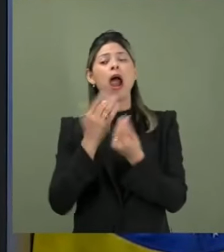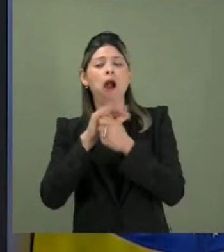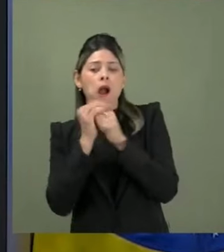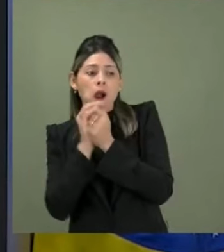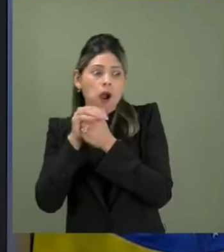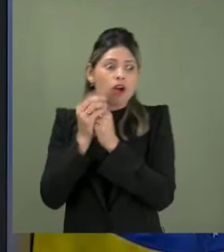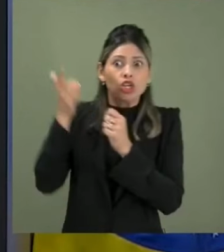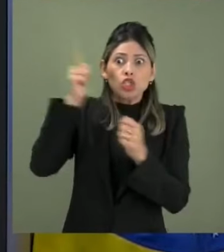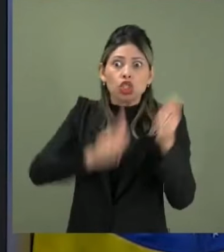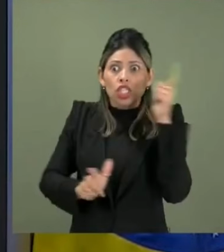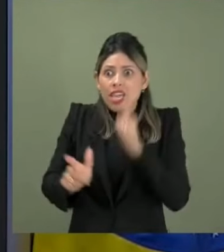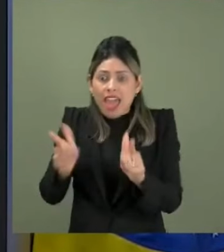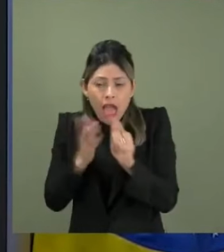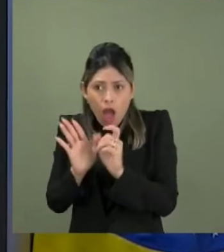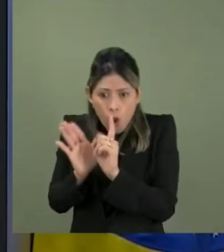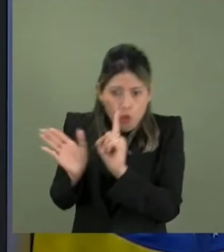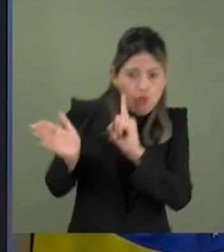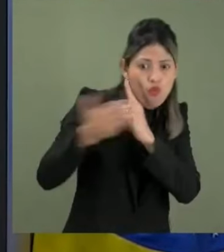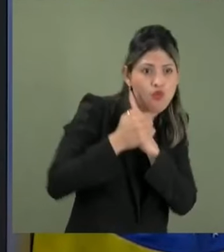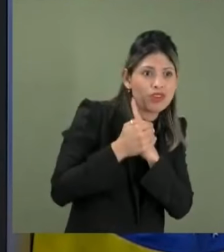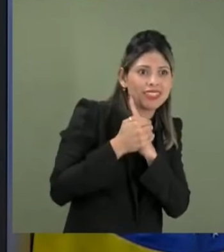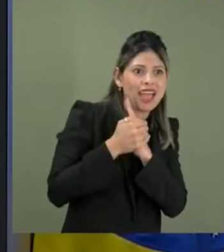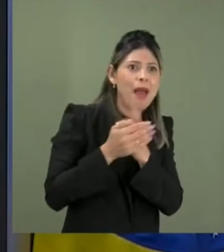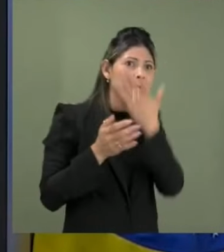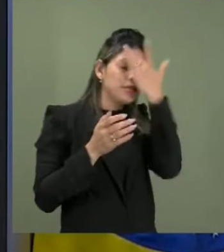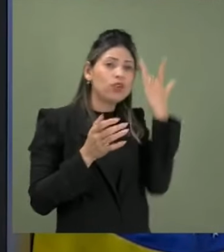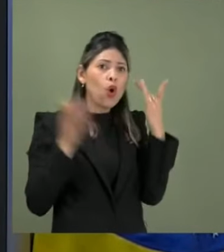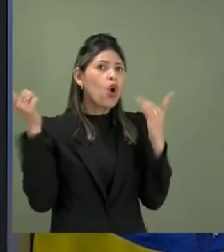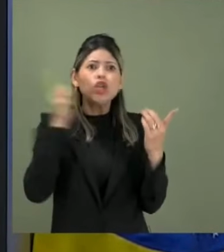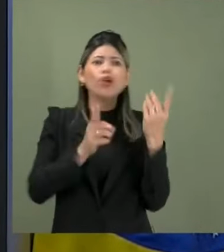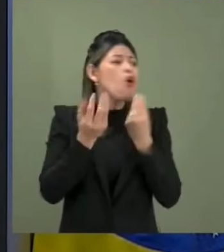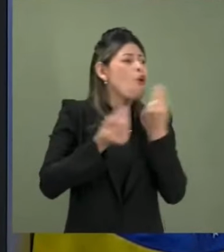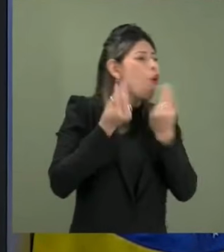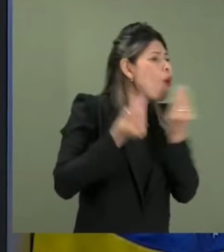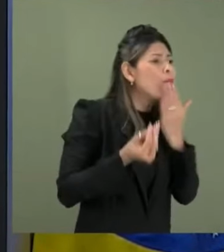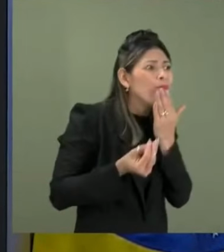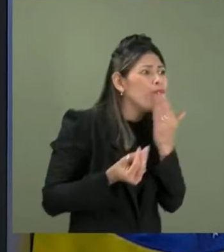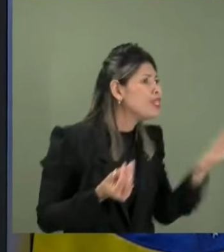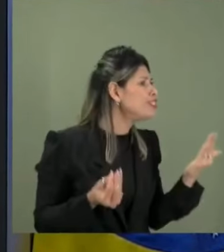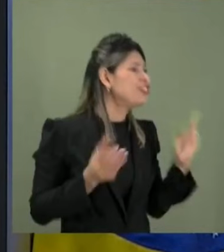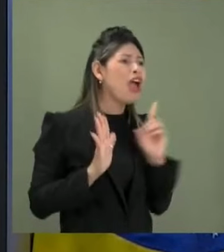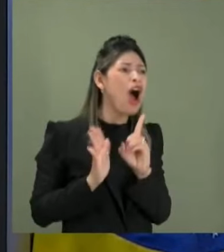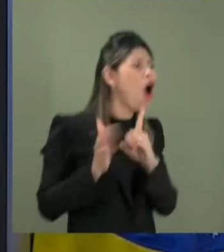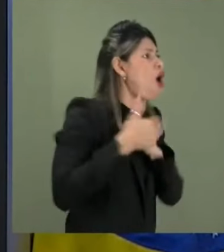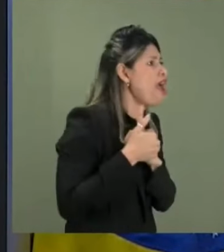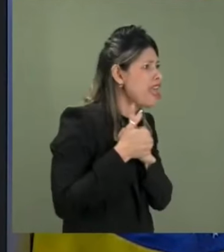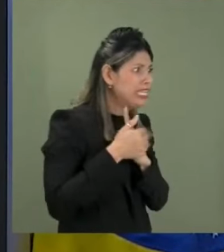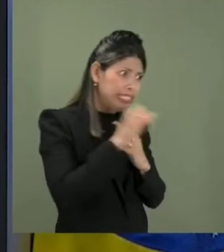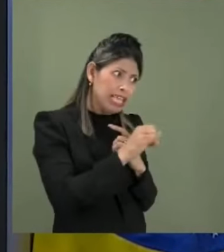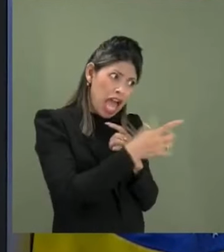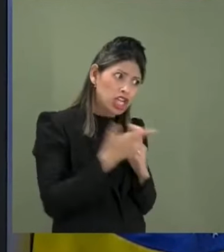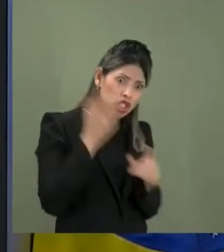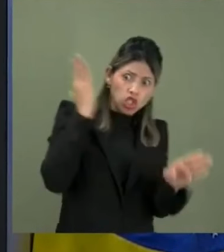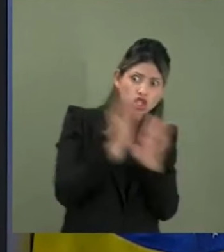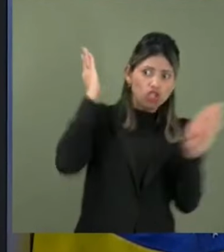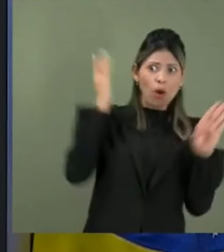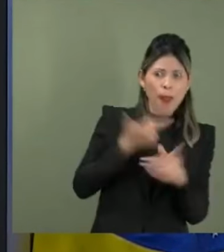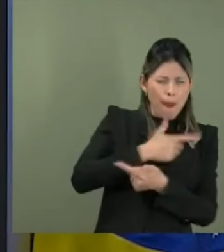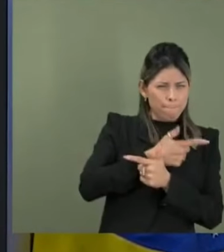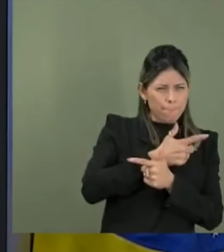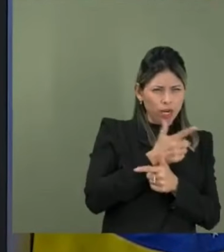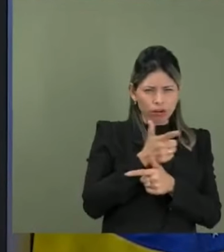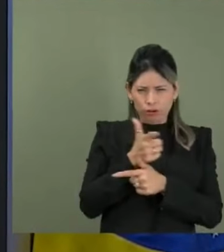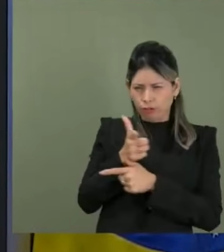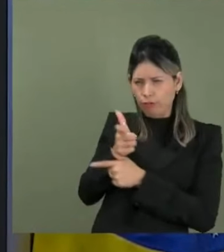escondido por alguém, algum cristão que poderia nos esconder. Mas como pedir a alguém isso? Ele seria fuzilado se descoberto, e não só ele, mas a